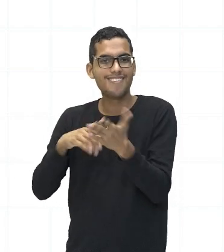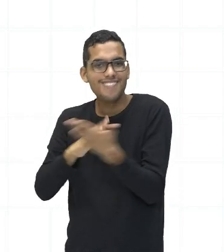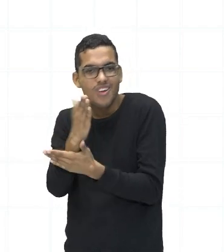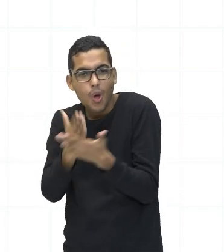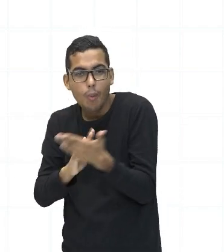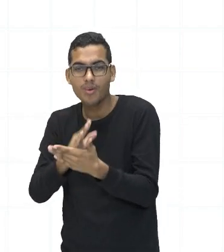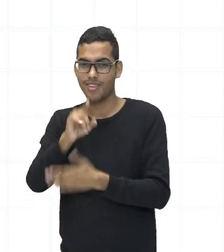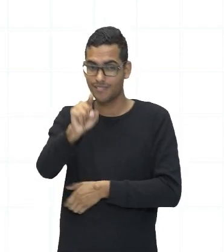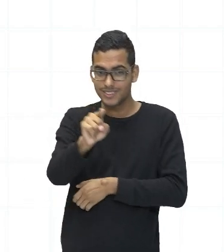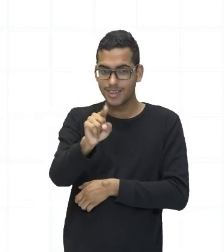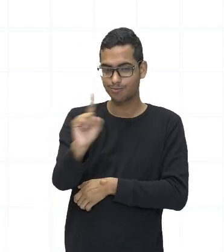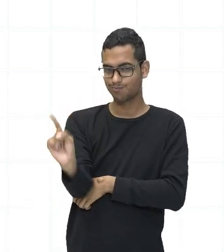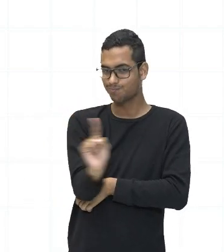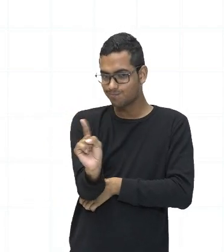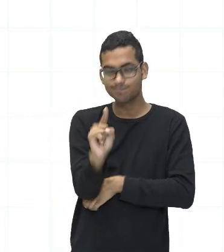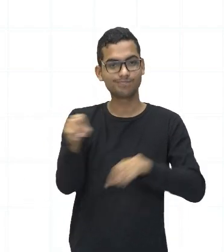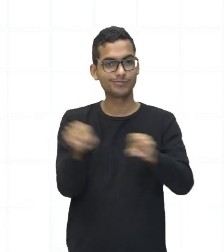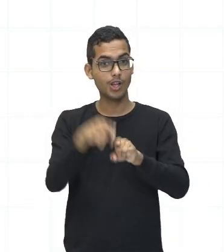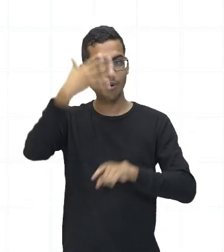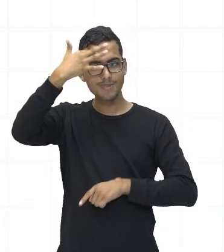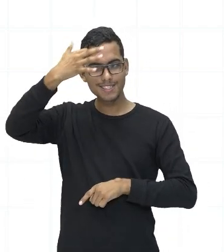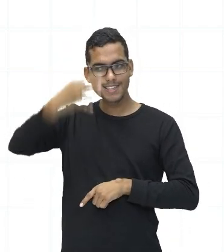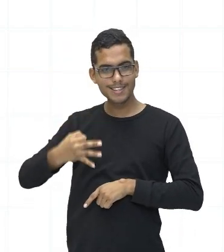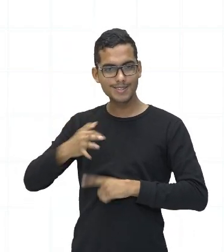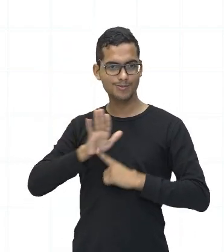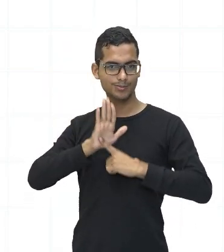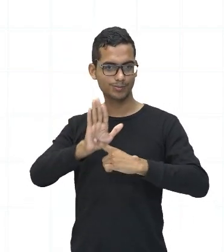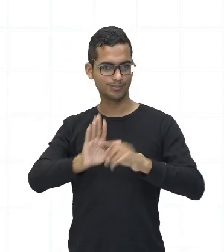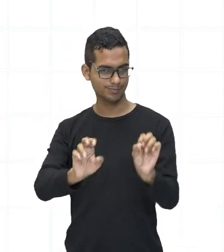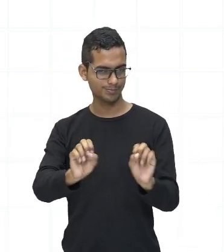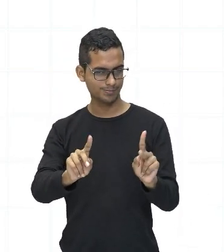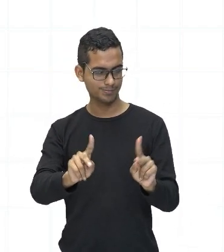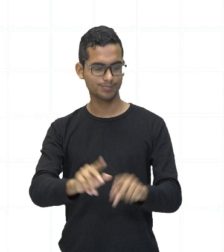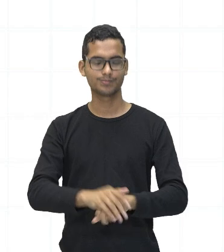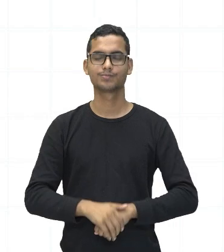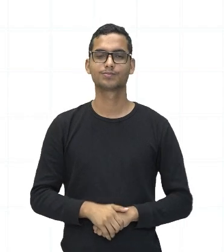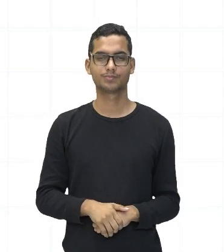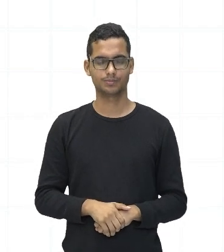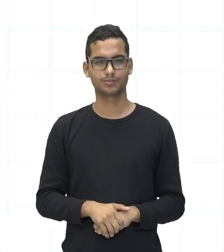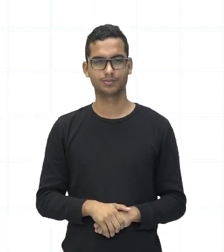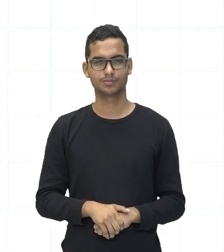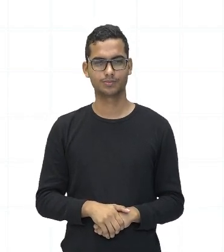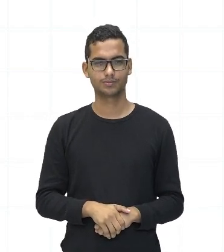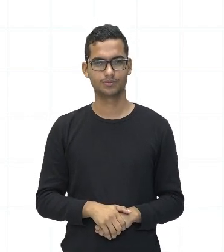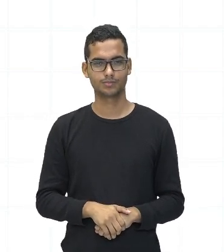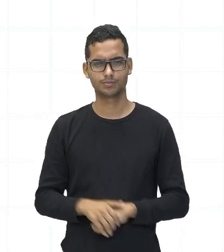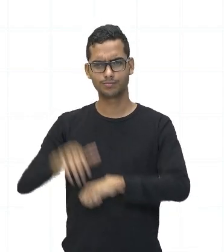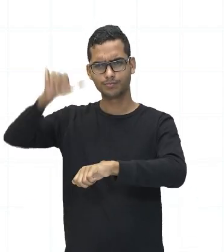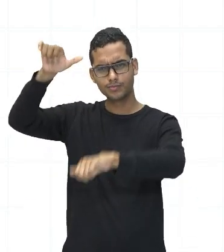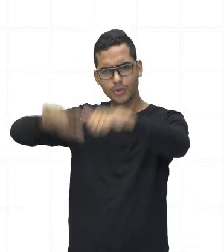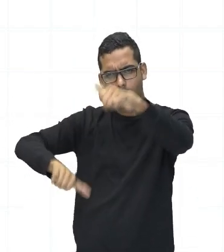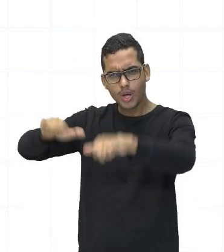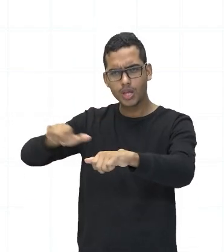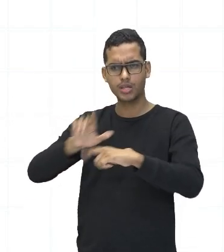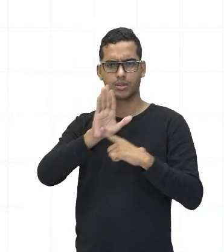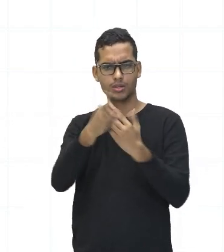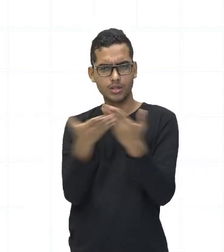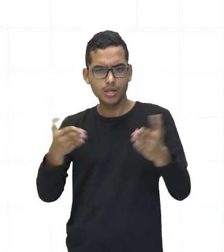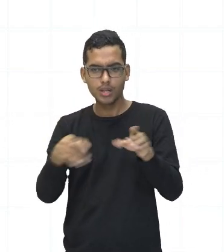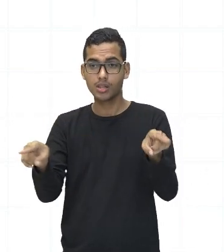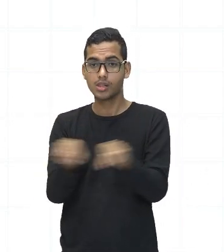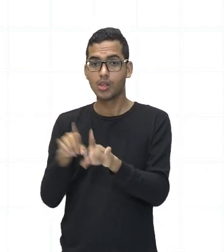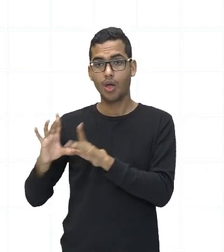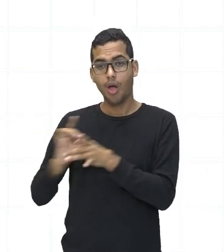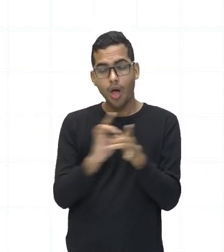uma certeza, é o modo indicativo, tá bom? E aí, essa análise que eu já fiz para vocês aqui, dos sentidos do